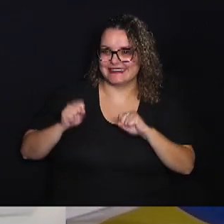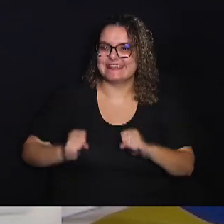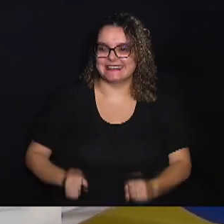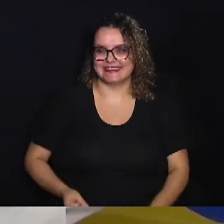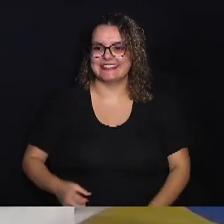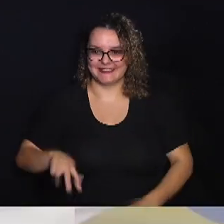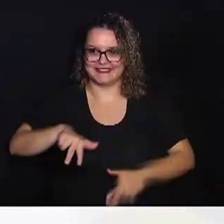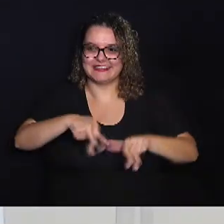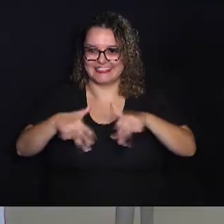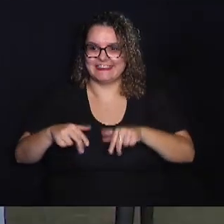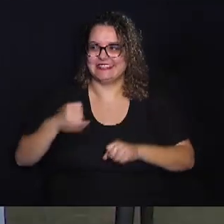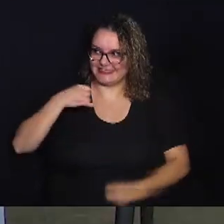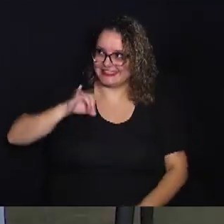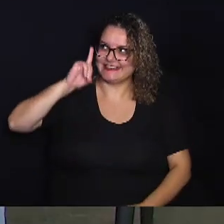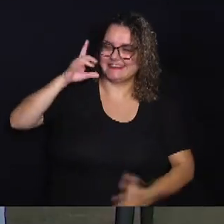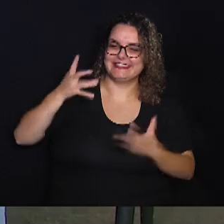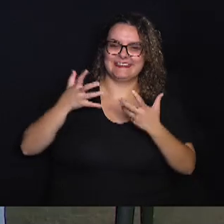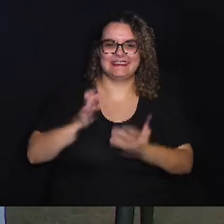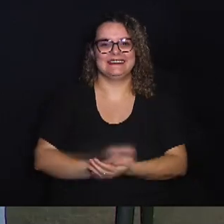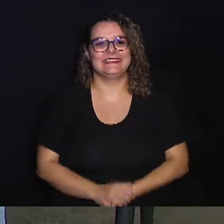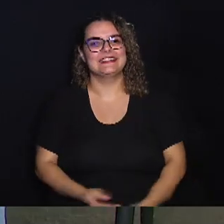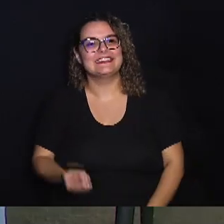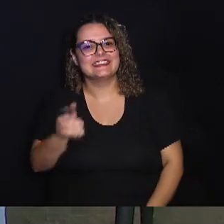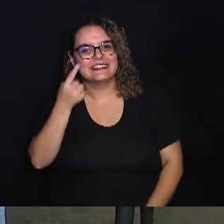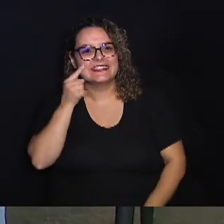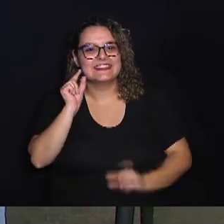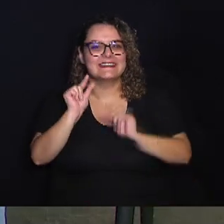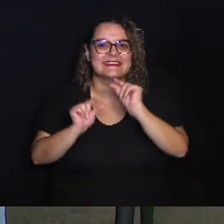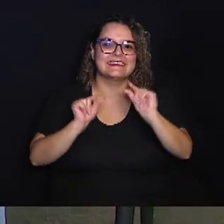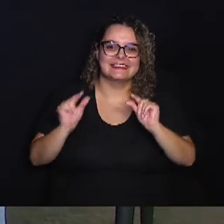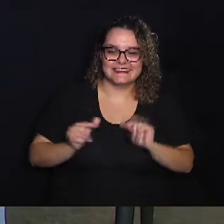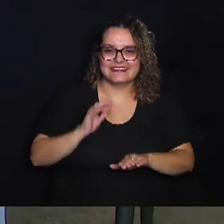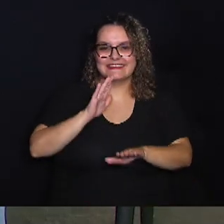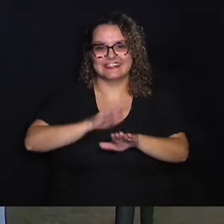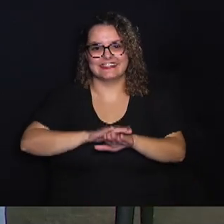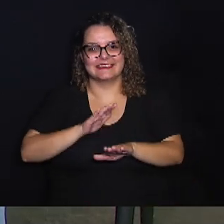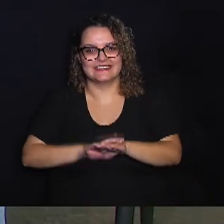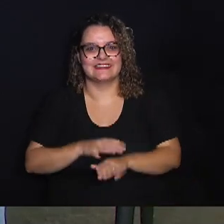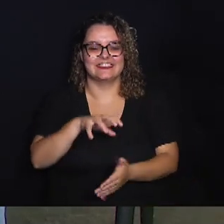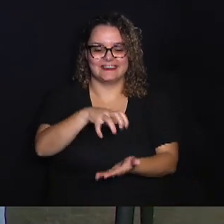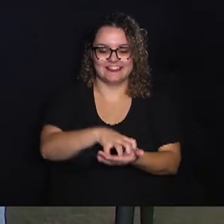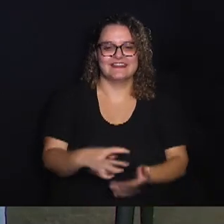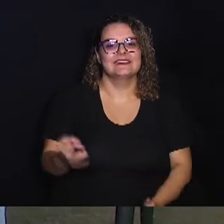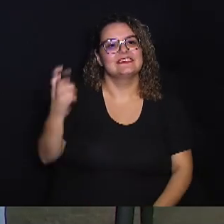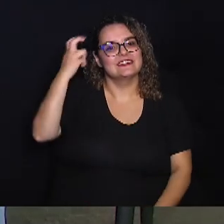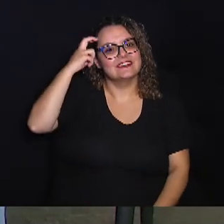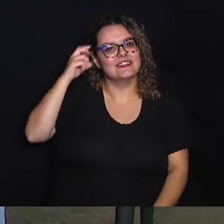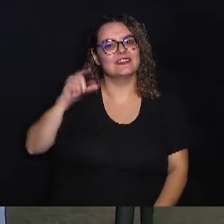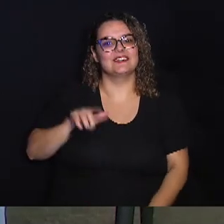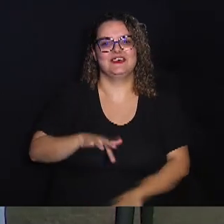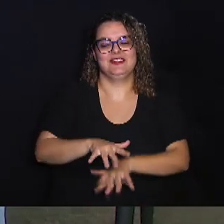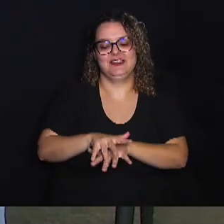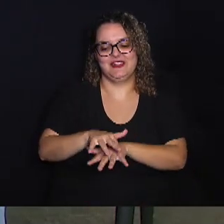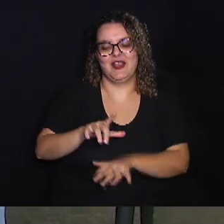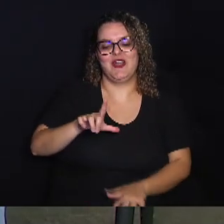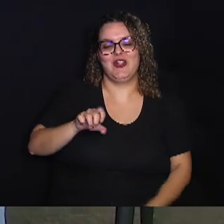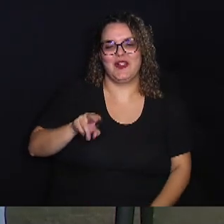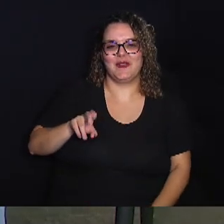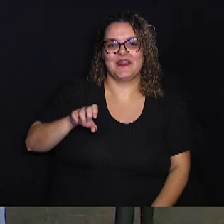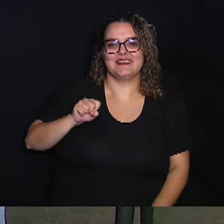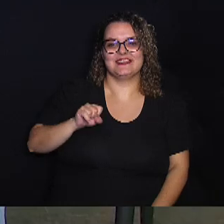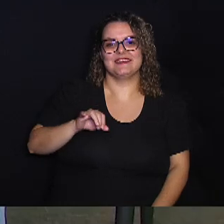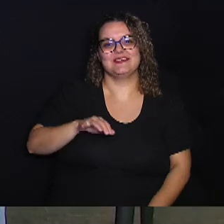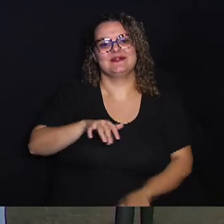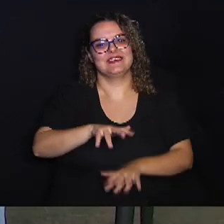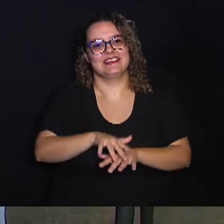dançar, se Deus quiser. Então você viu um pouquinho das atividades que o Centro Cultural Luiz Braille oferece aqui de Campinas.